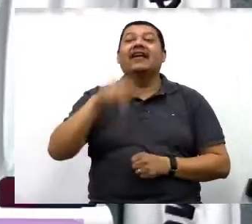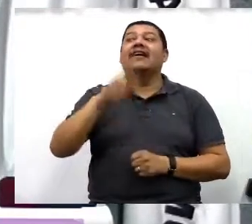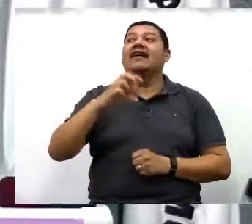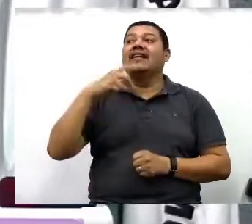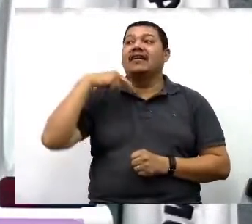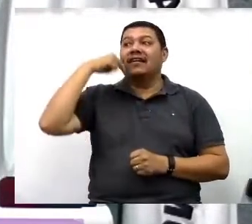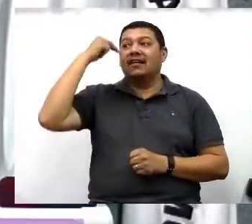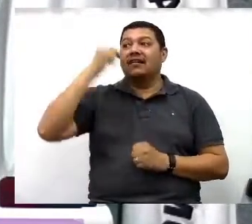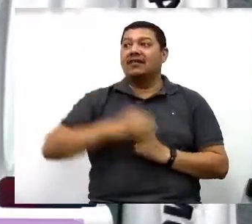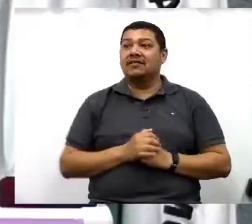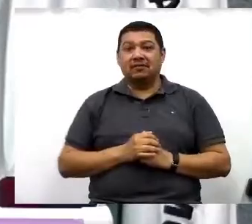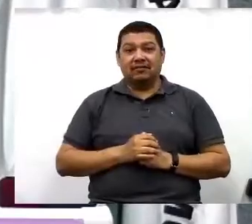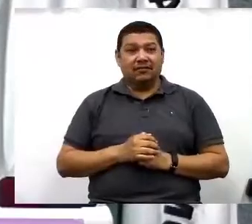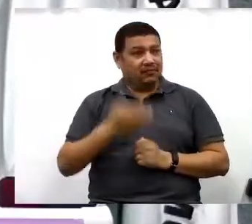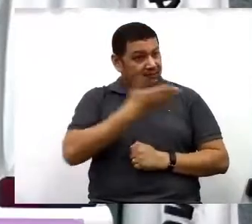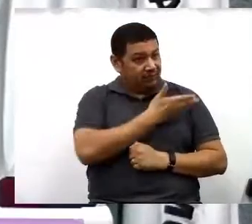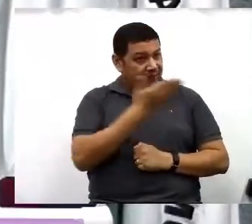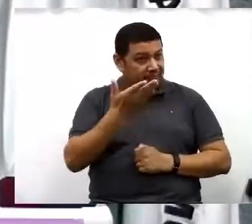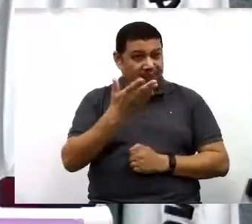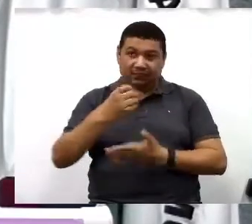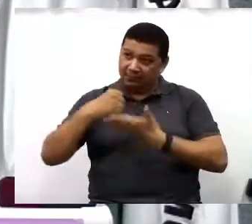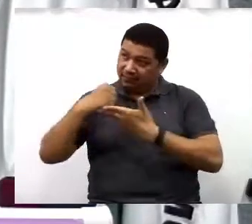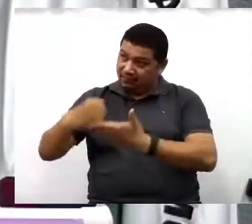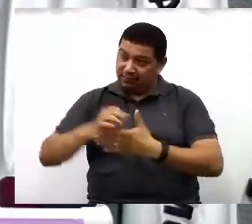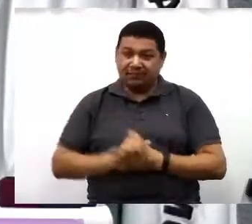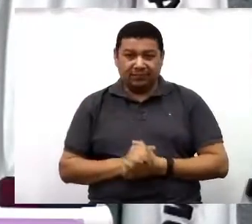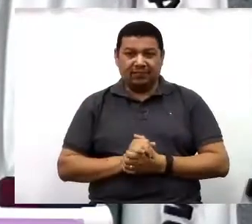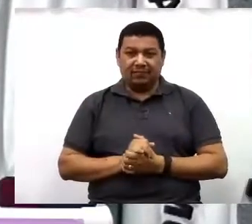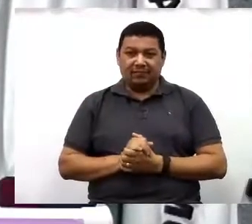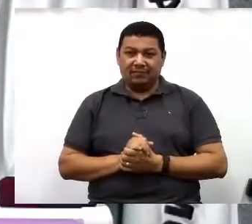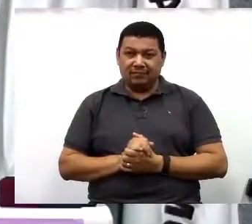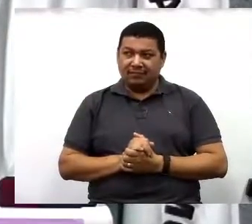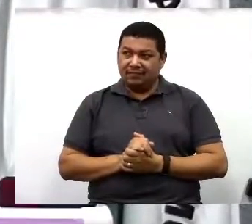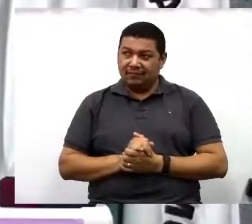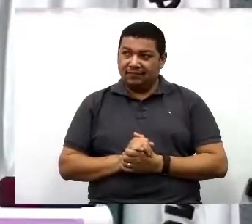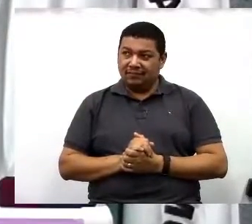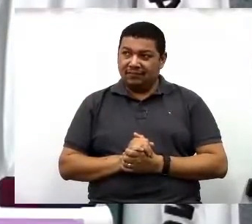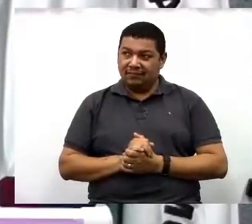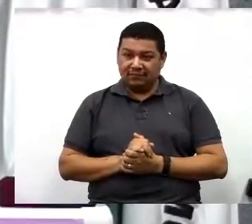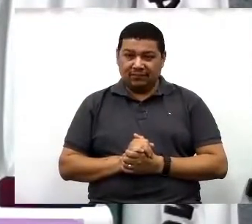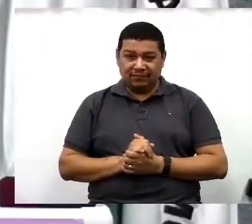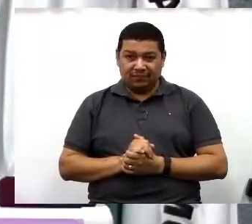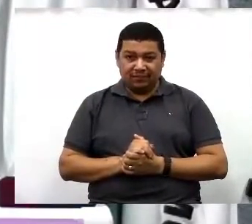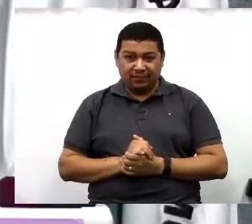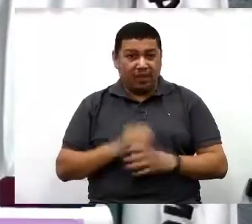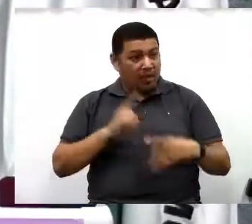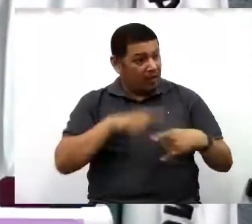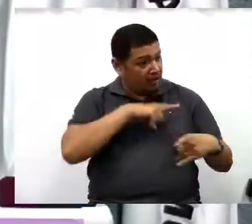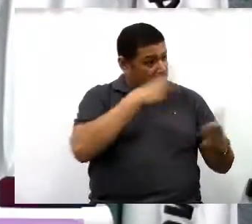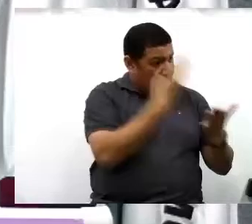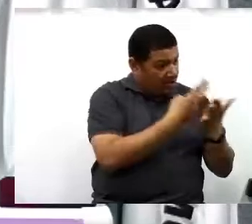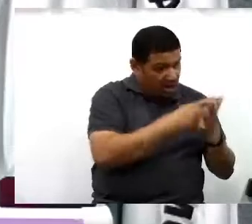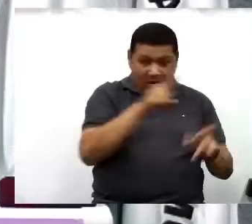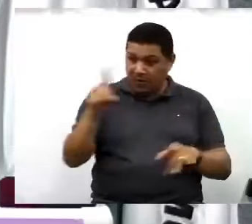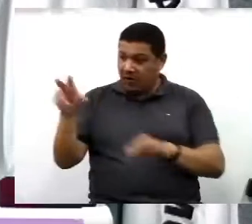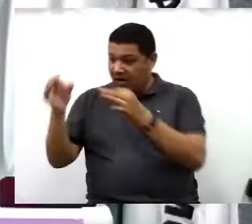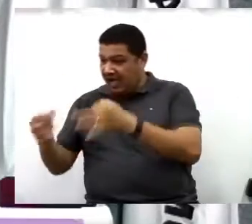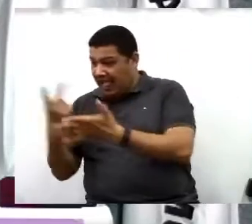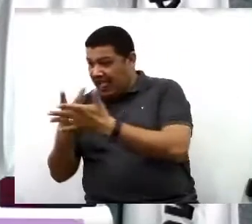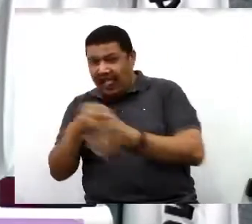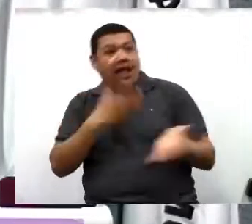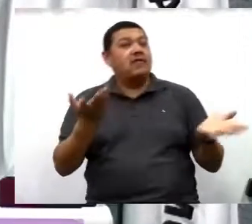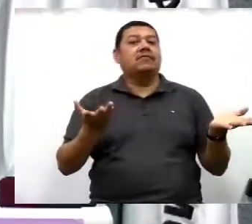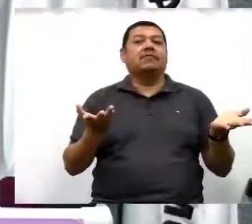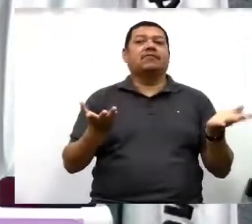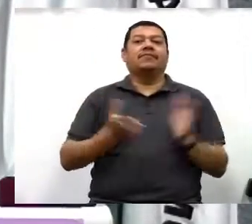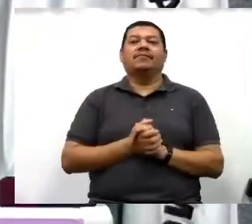isso foi você que apoiou aquele político, falando que o outro está errado ou vice-versa. É